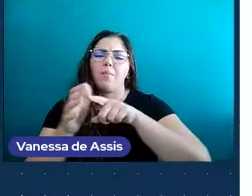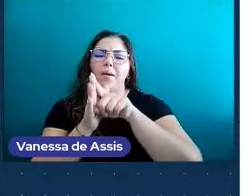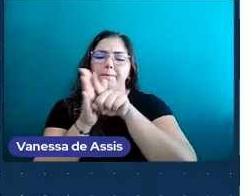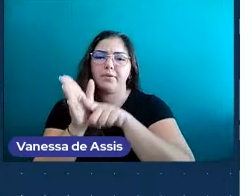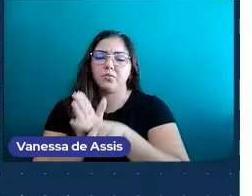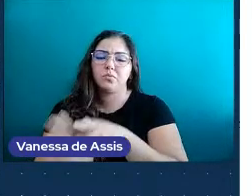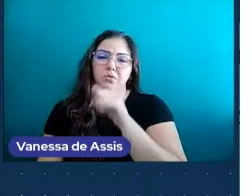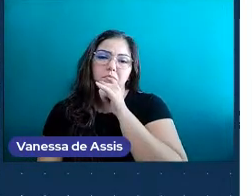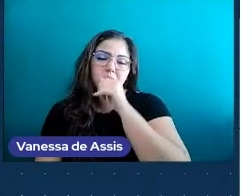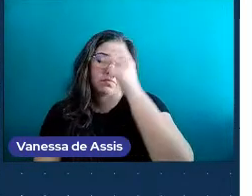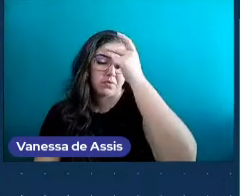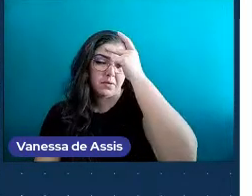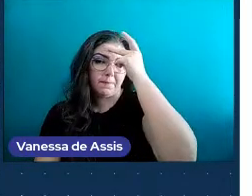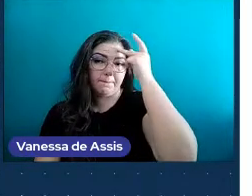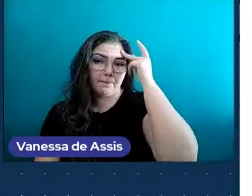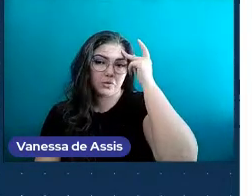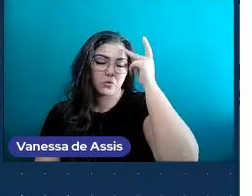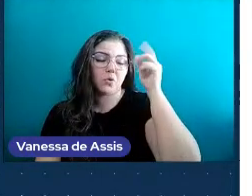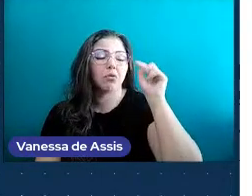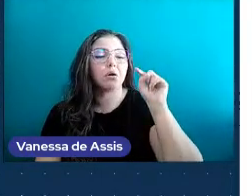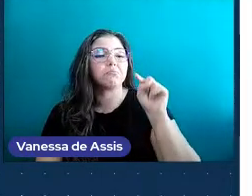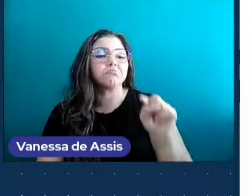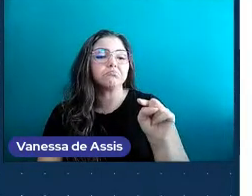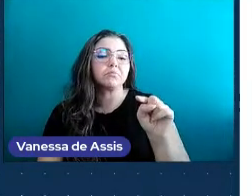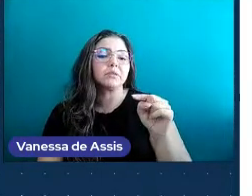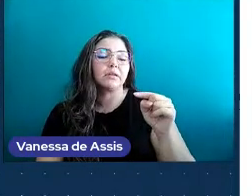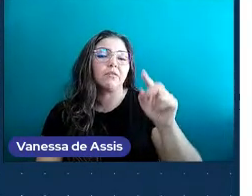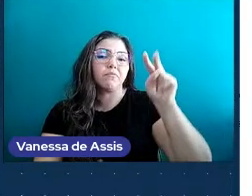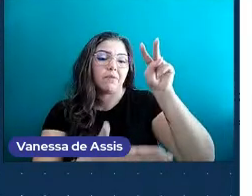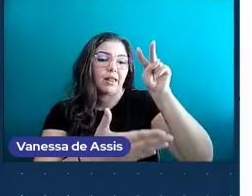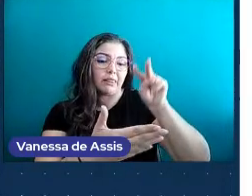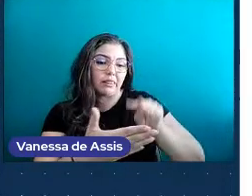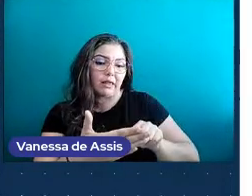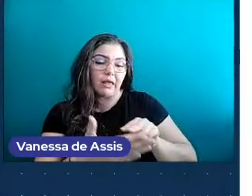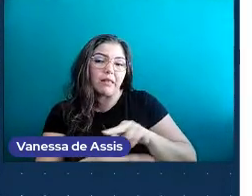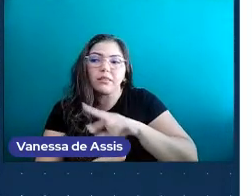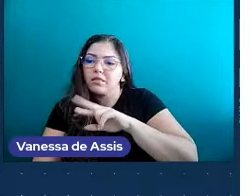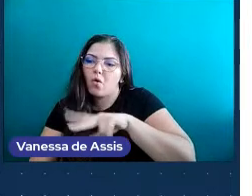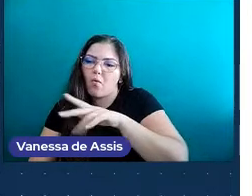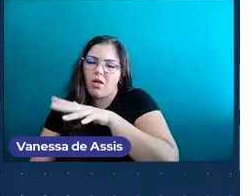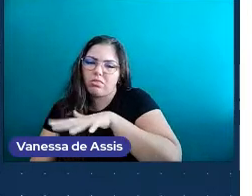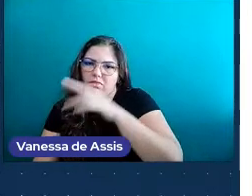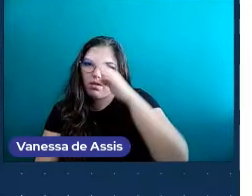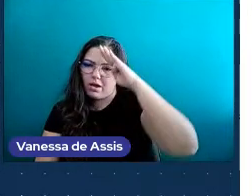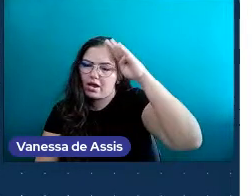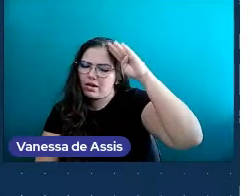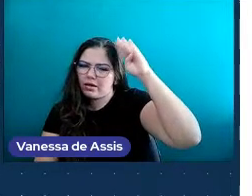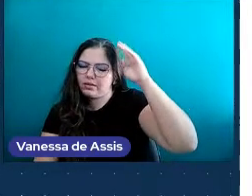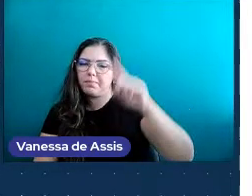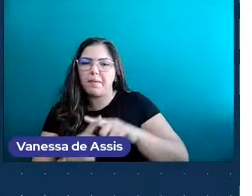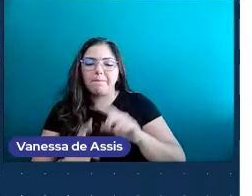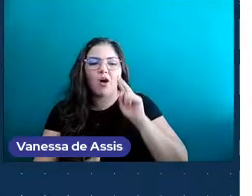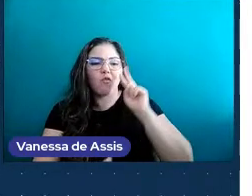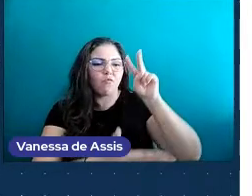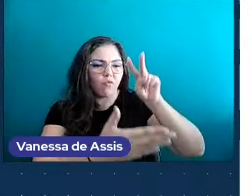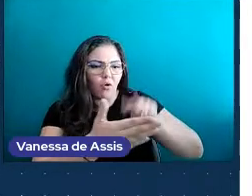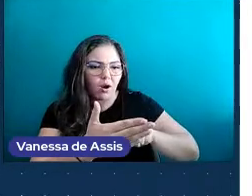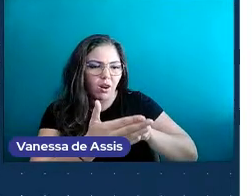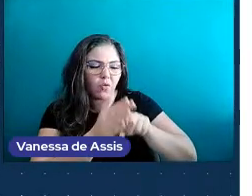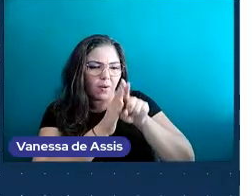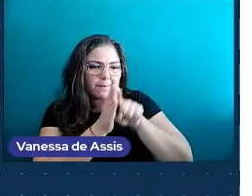área acadêmica pega um artigo de pesquisa qualitativa, que ele tenha o mínimo de noção do que ele pode e não pode